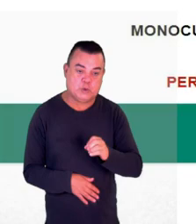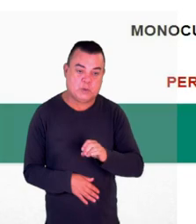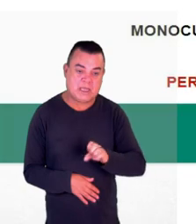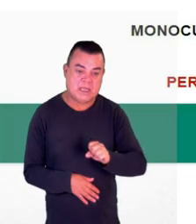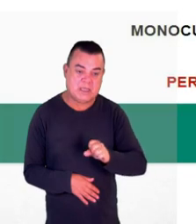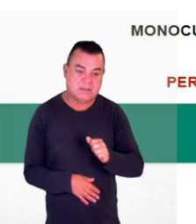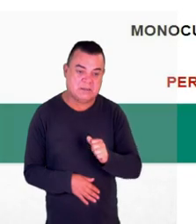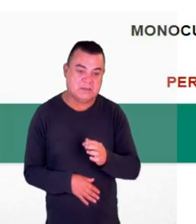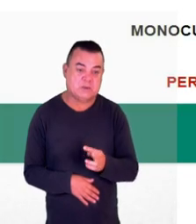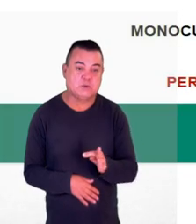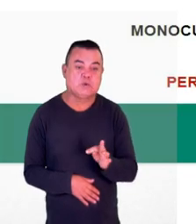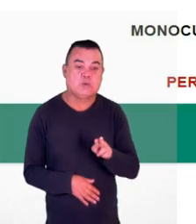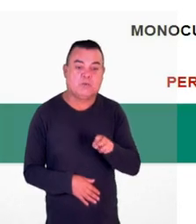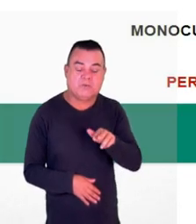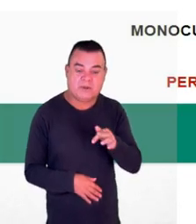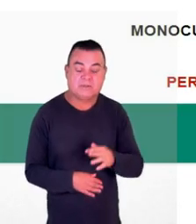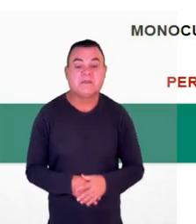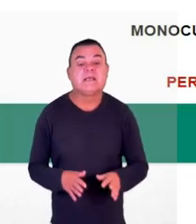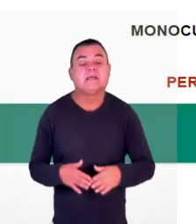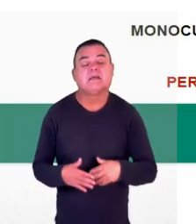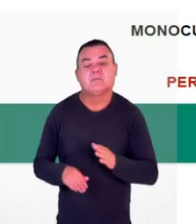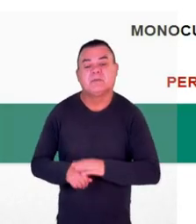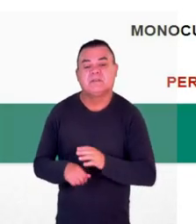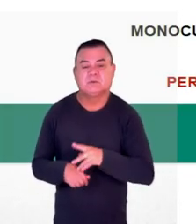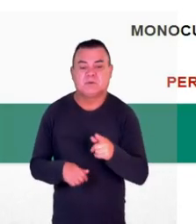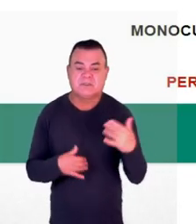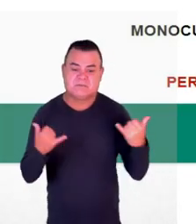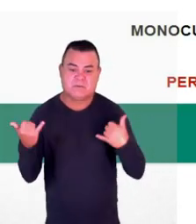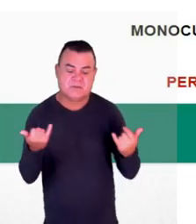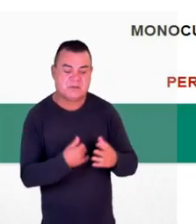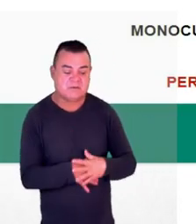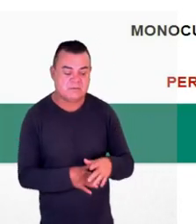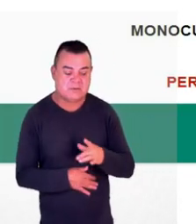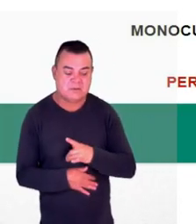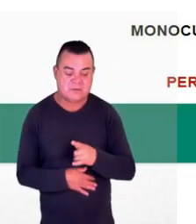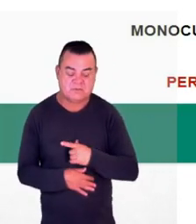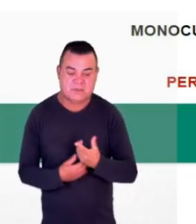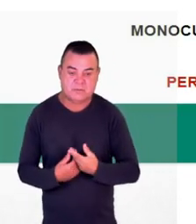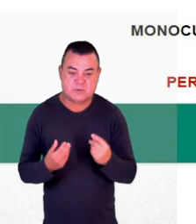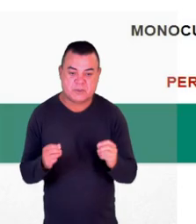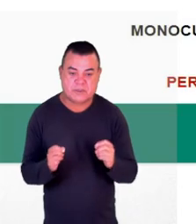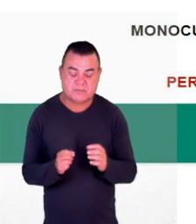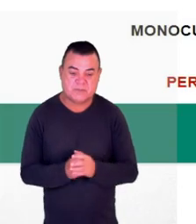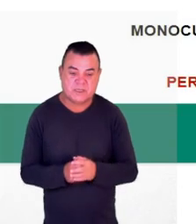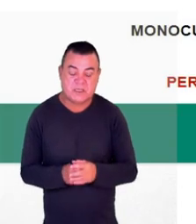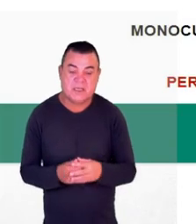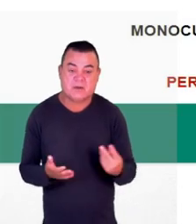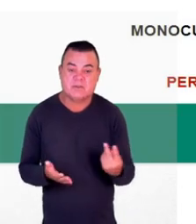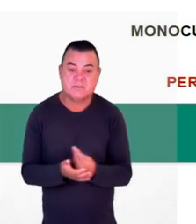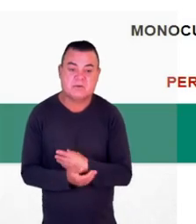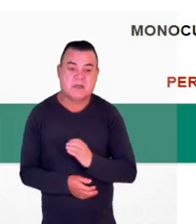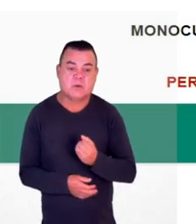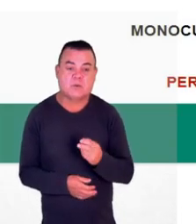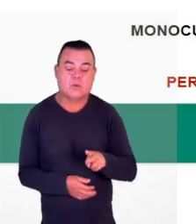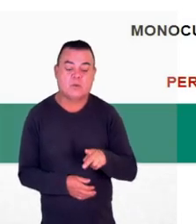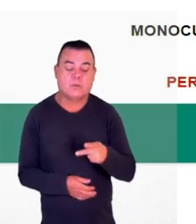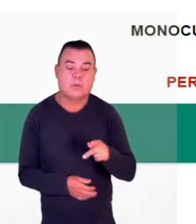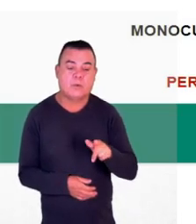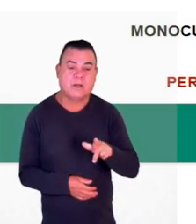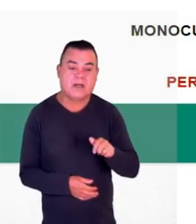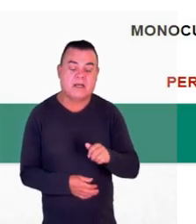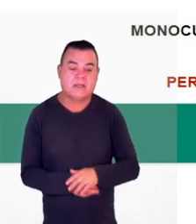todas essas constatações a gente teve recentemente né aconteceu a cúpula dos sistemas alimentares há uns do anos atrás